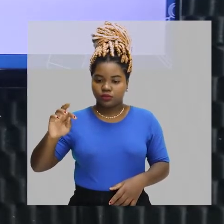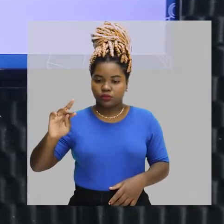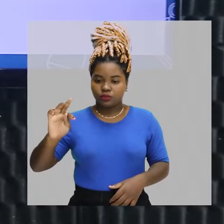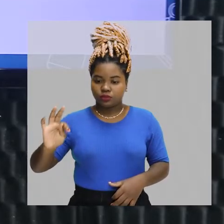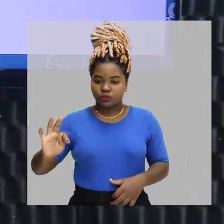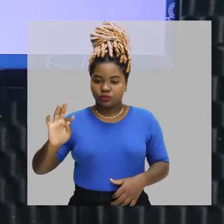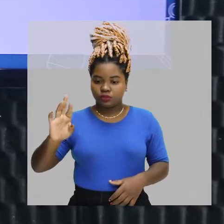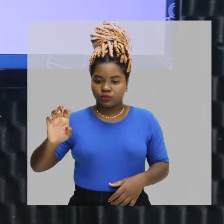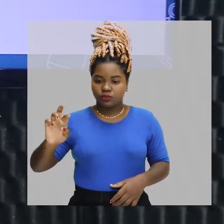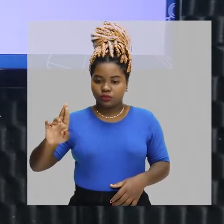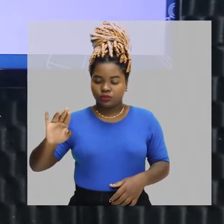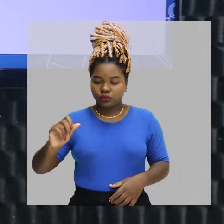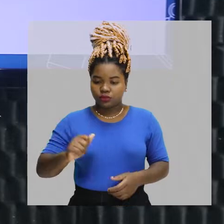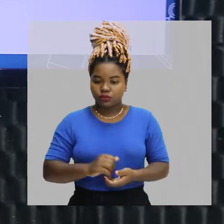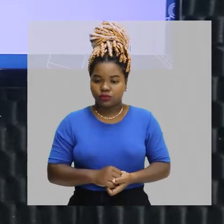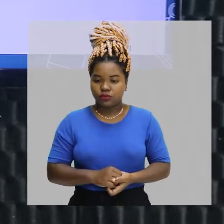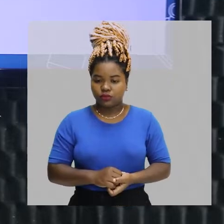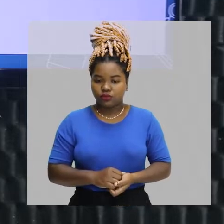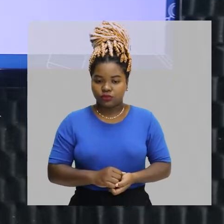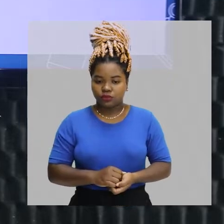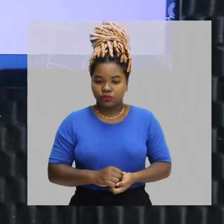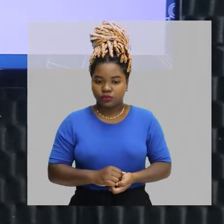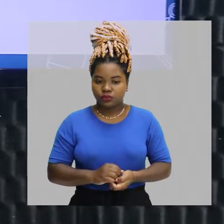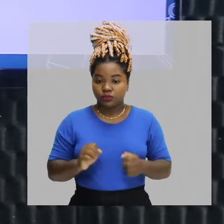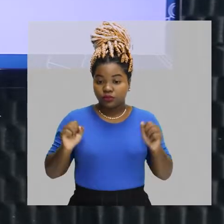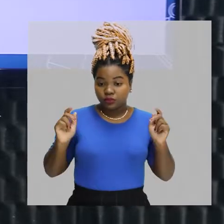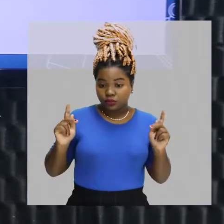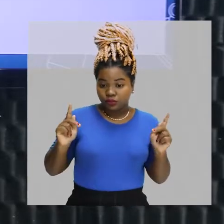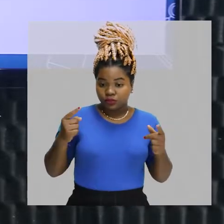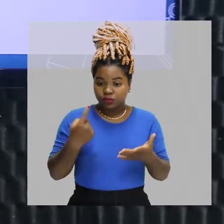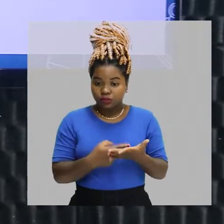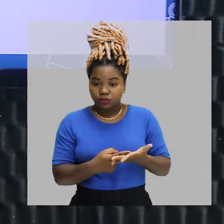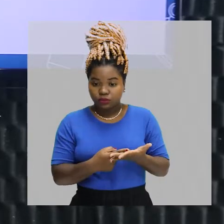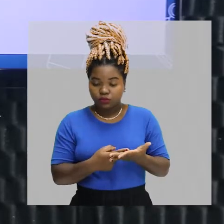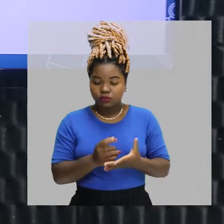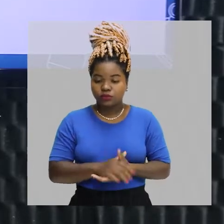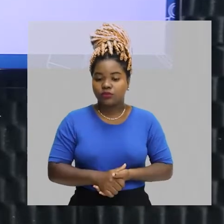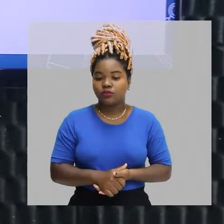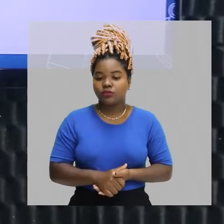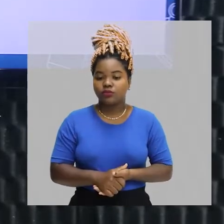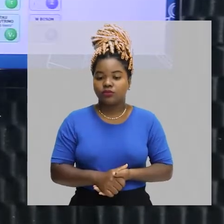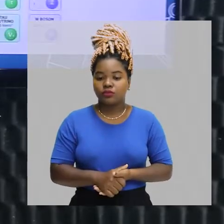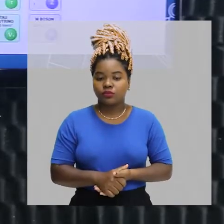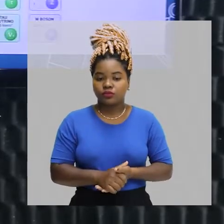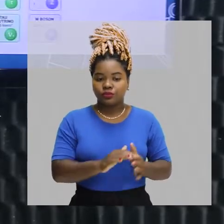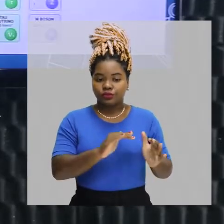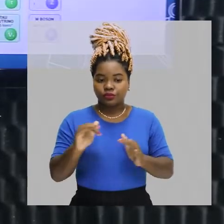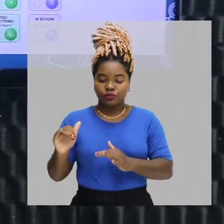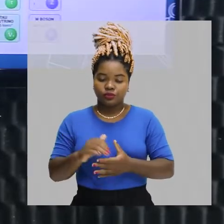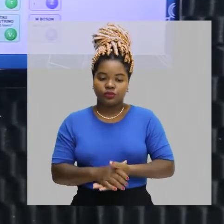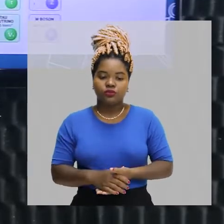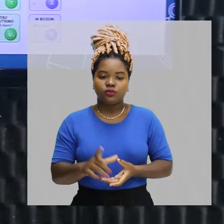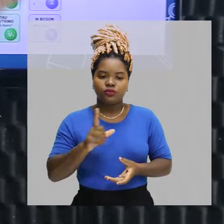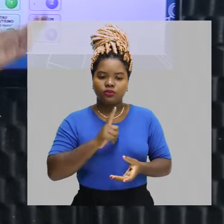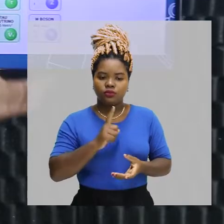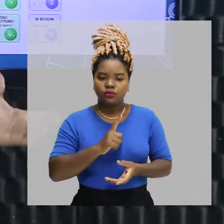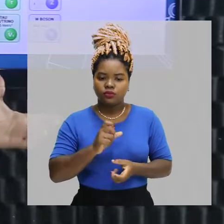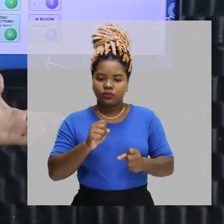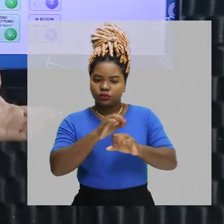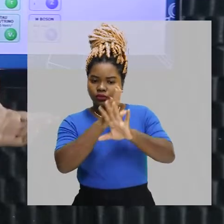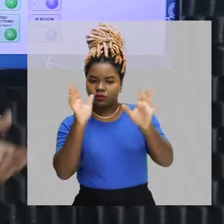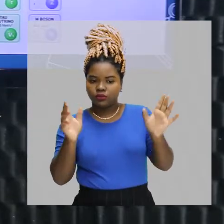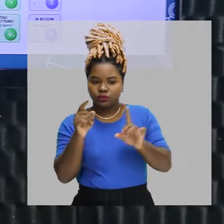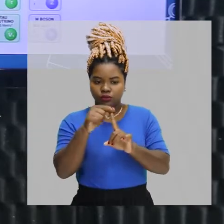mesma massa, porém cargas contrárias, tá ok? Então, basicamente essa é a ideia. Então nós temos aqui o nosso